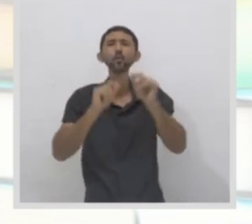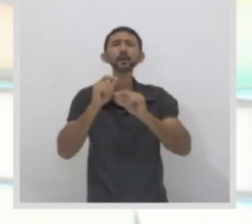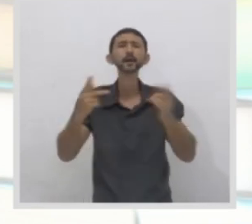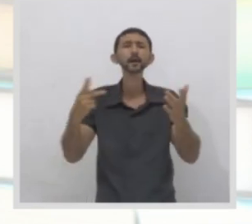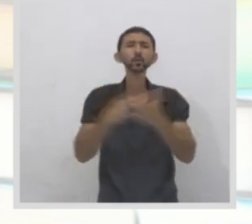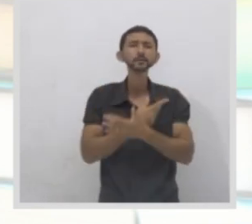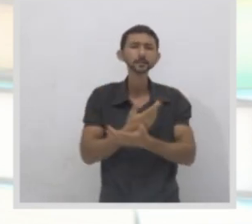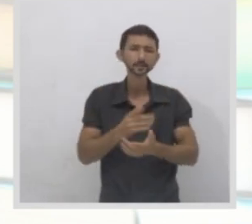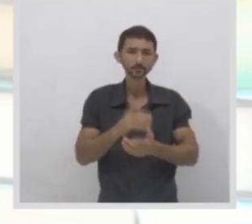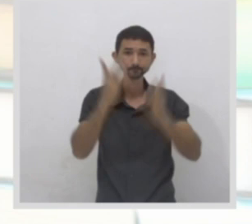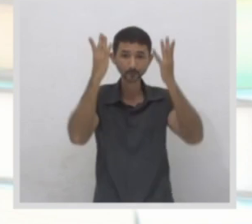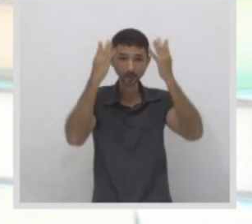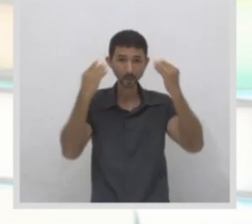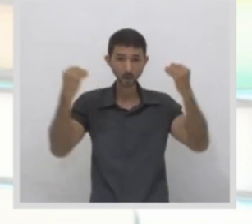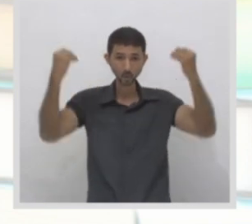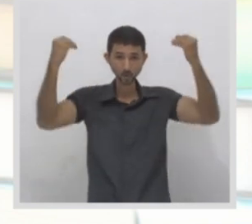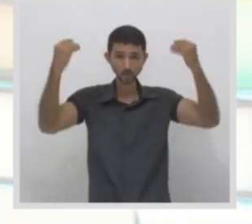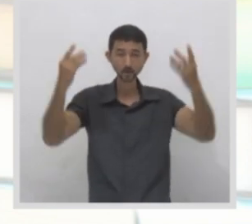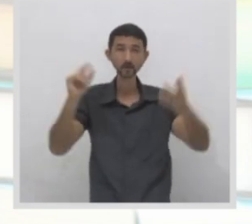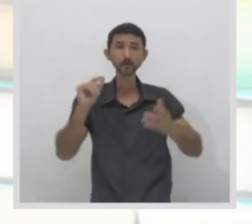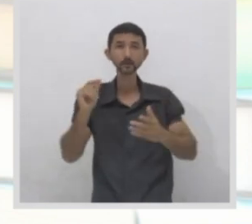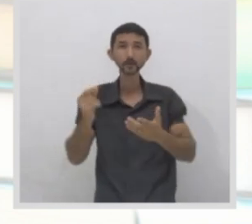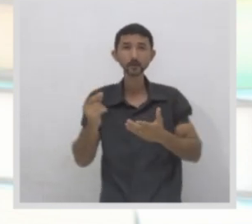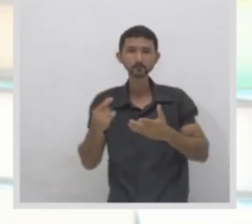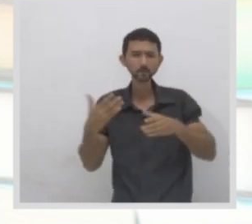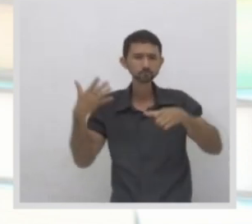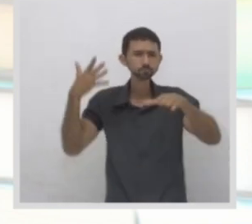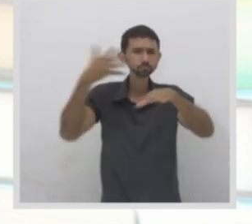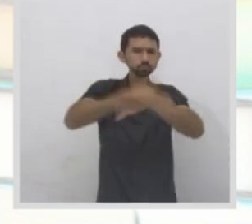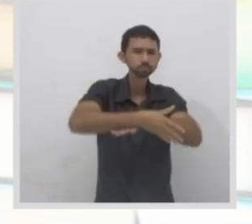Os holandeses eles invadiram